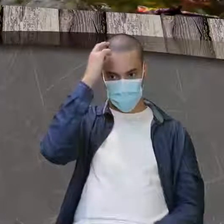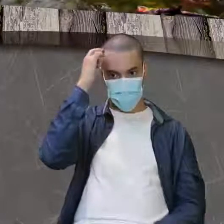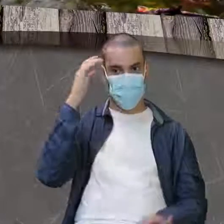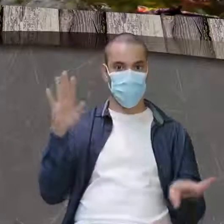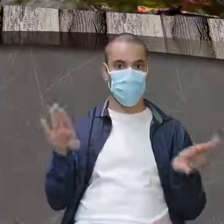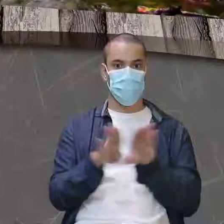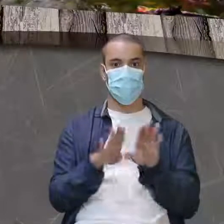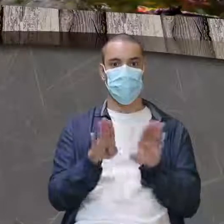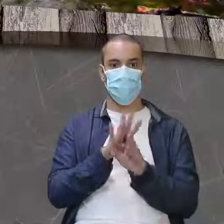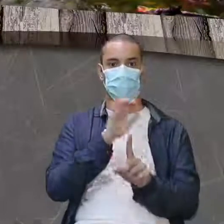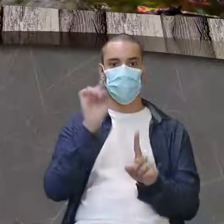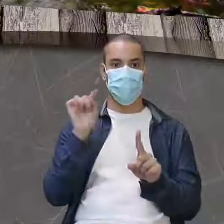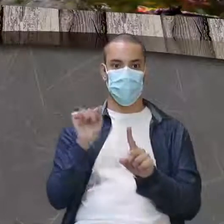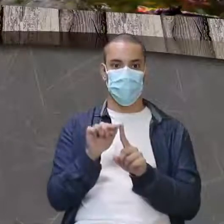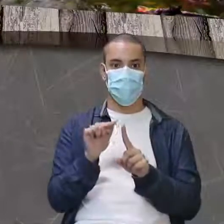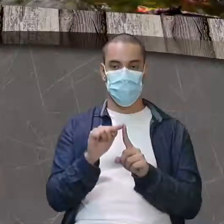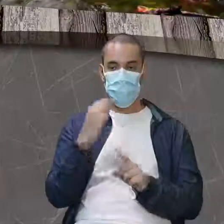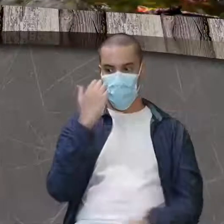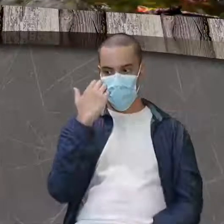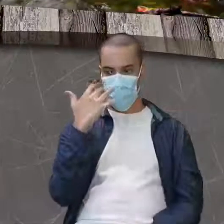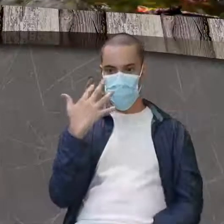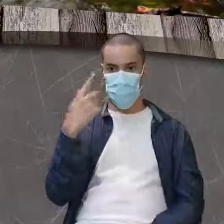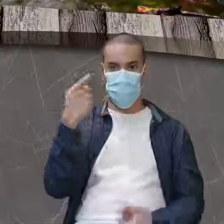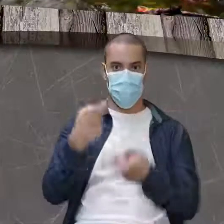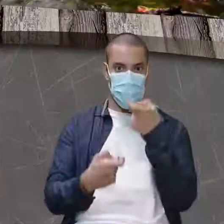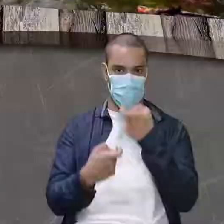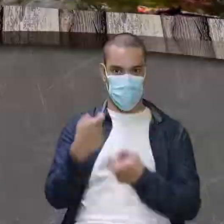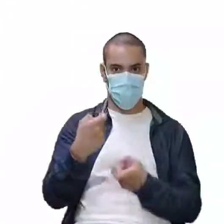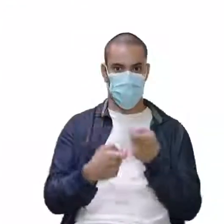servir para a atração sexual. Olha lá na ilustração.